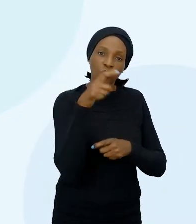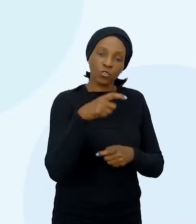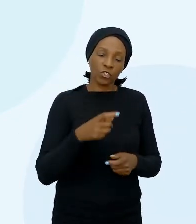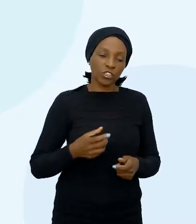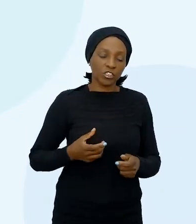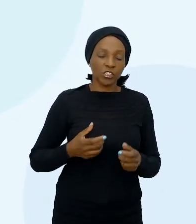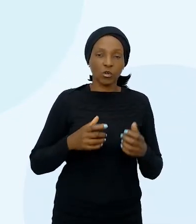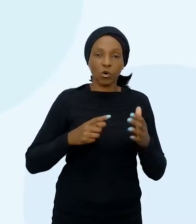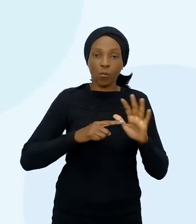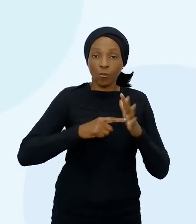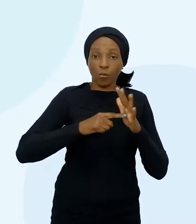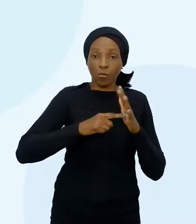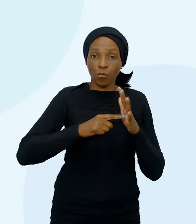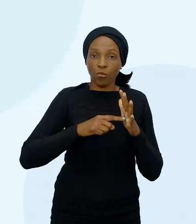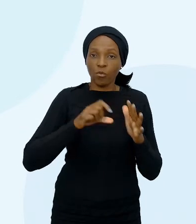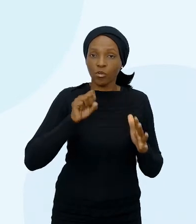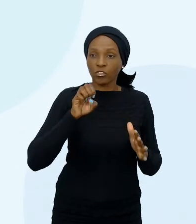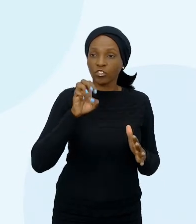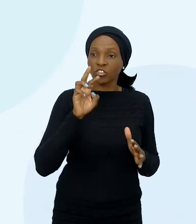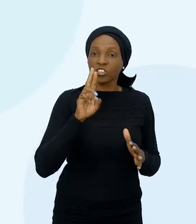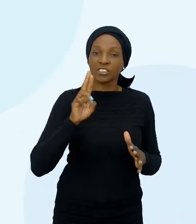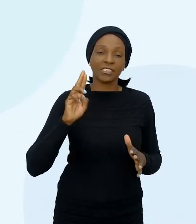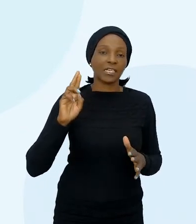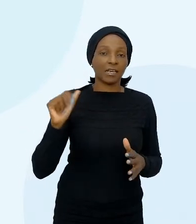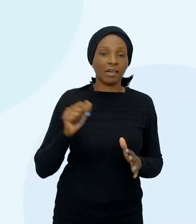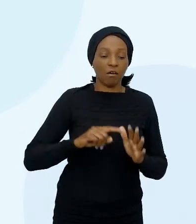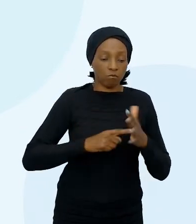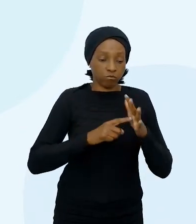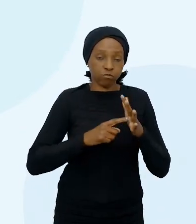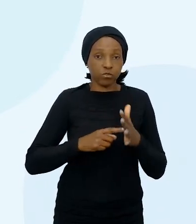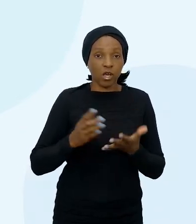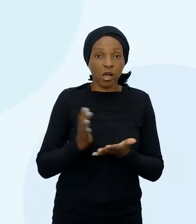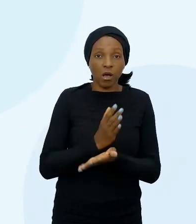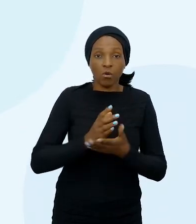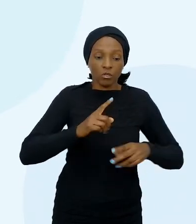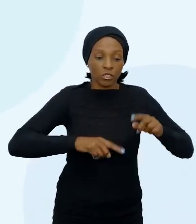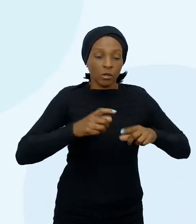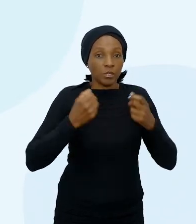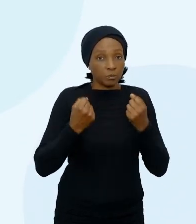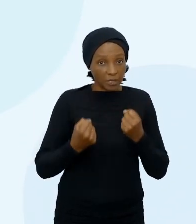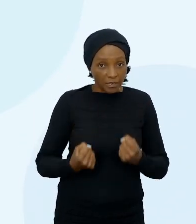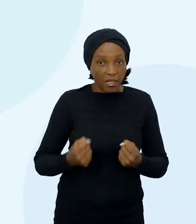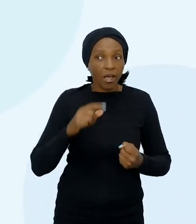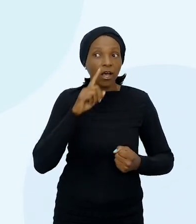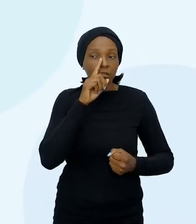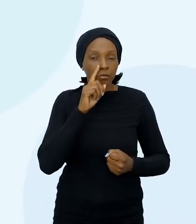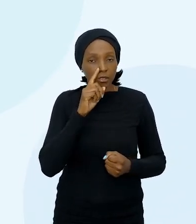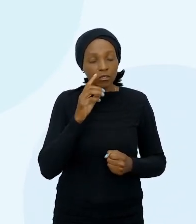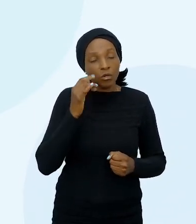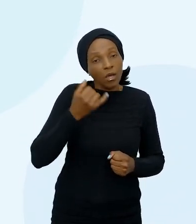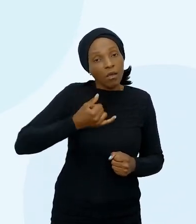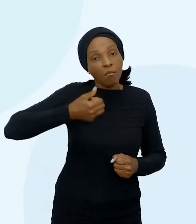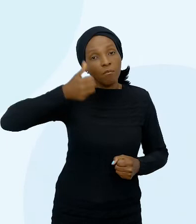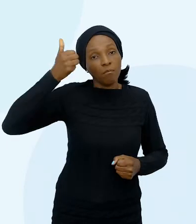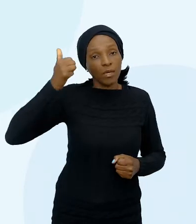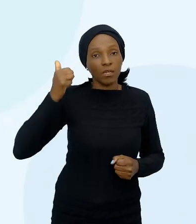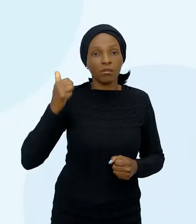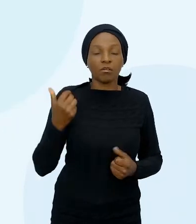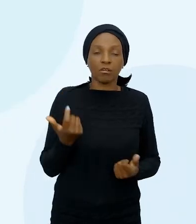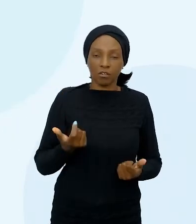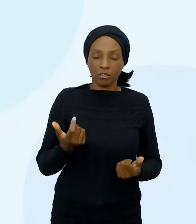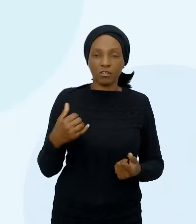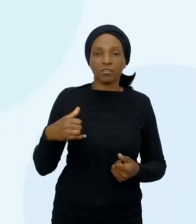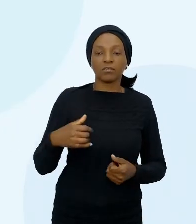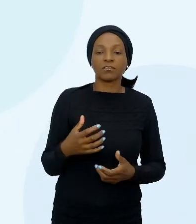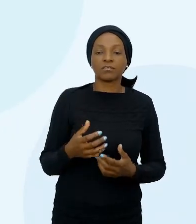motosserra, se tiver que fazer algum tipo de poda. Então, esses equipamentos mais pesados, é interessante a princípio, né? Na próxima tela aí vai aparecer